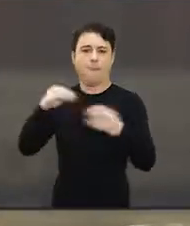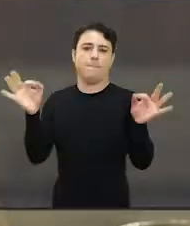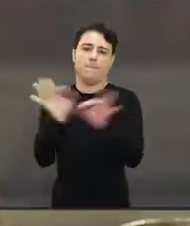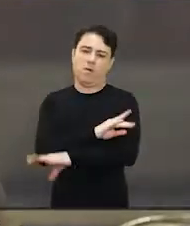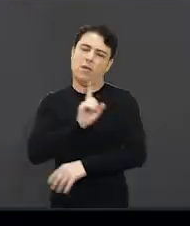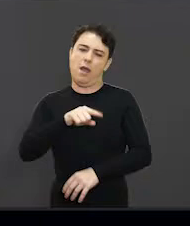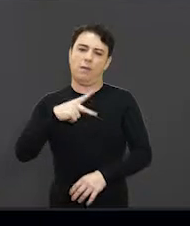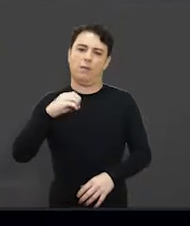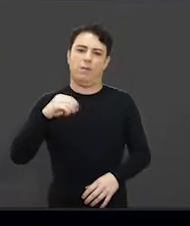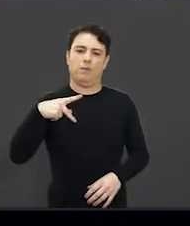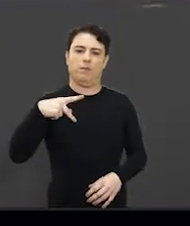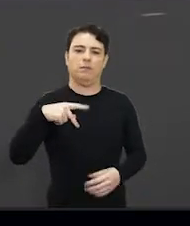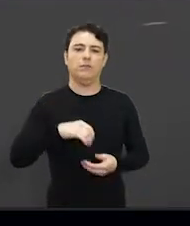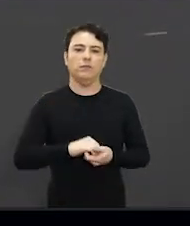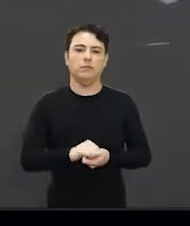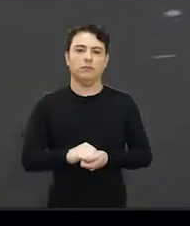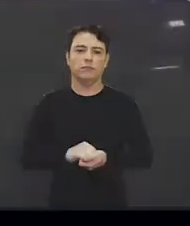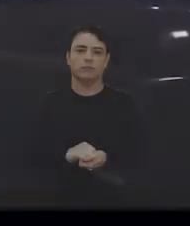pop.